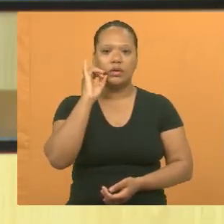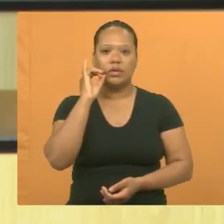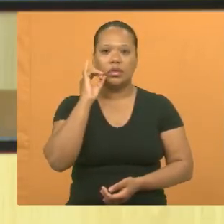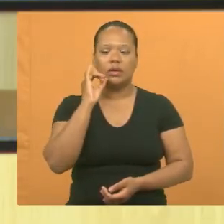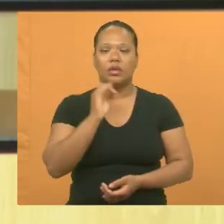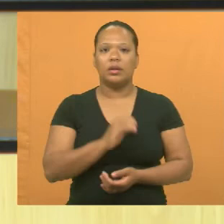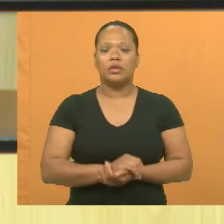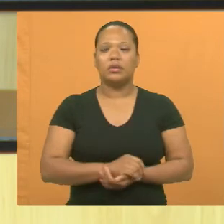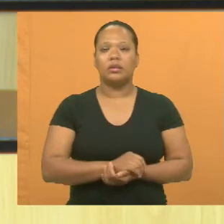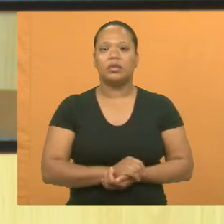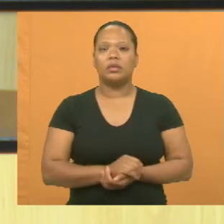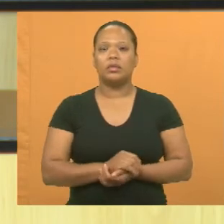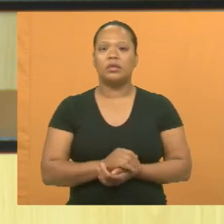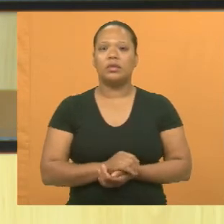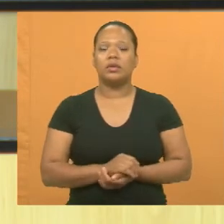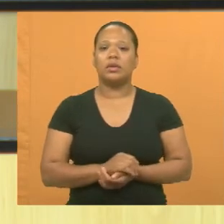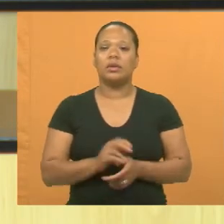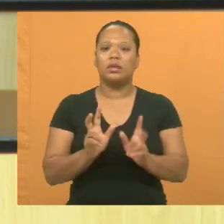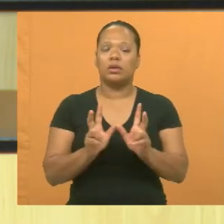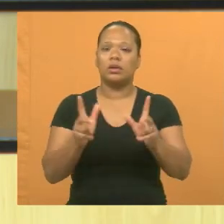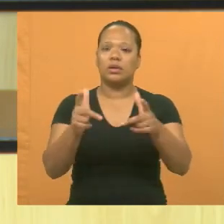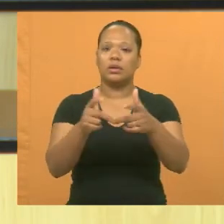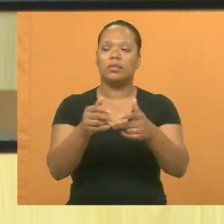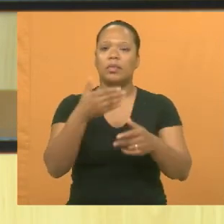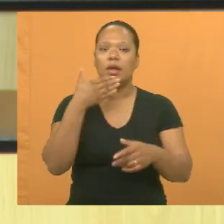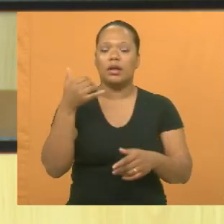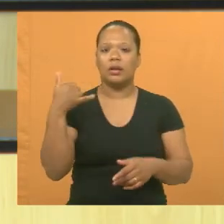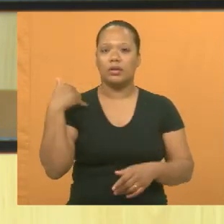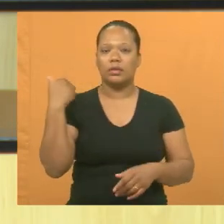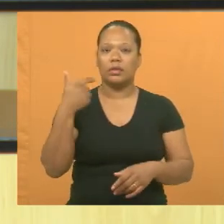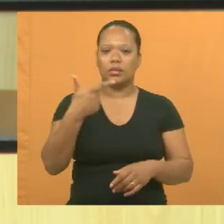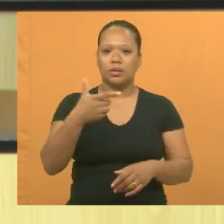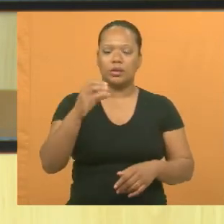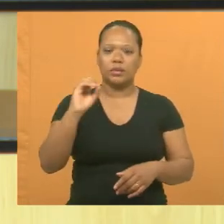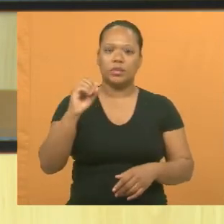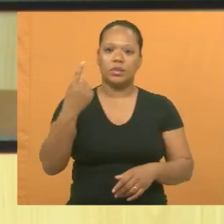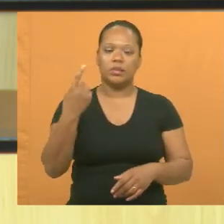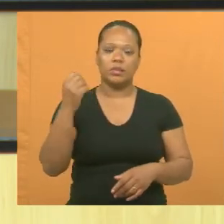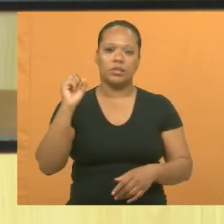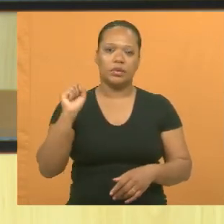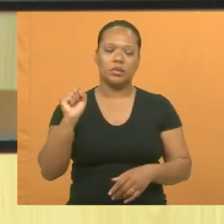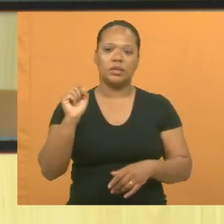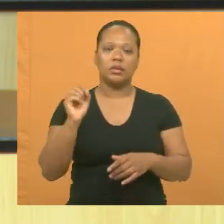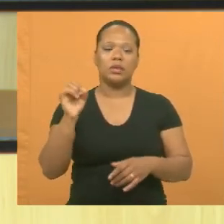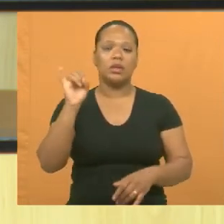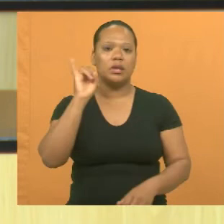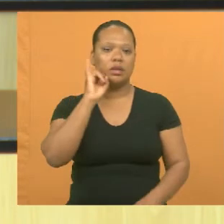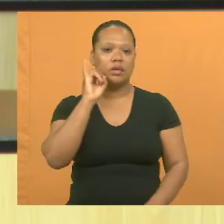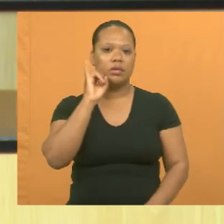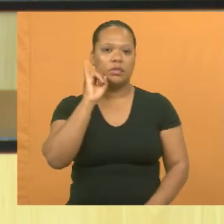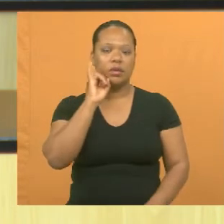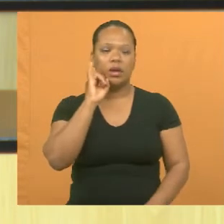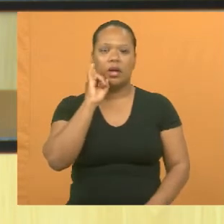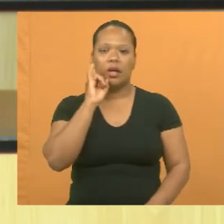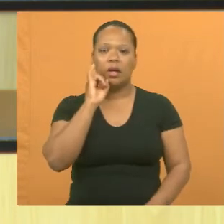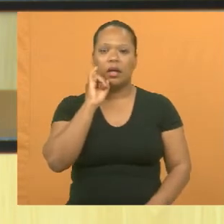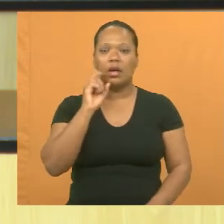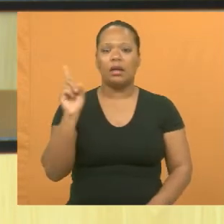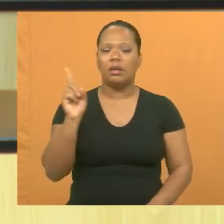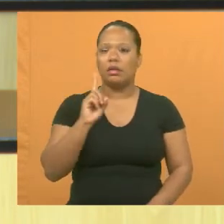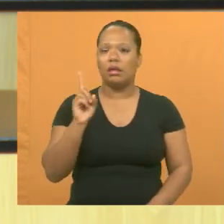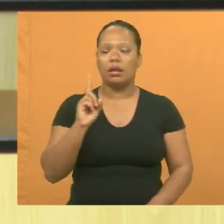Câmara da Melhor Idade de Jacareí, edição 2018, informações acerca do não atendimento